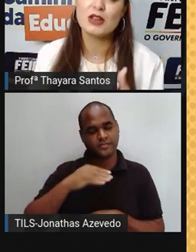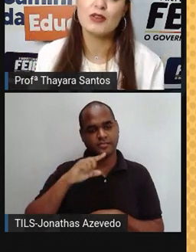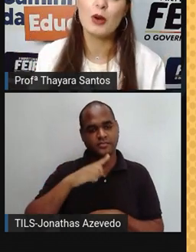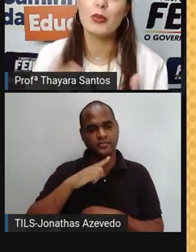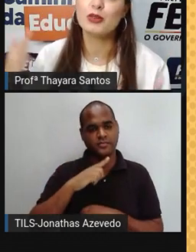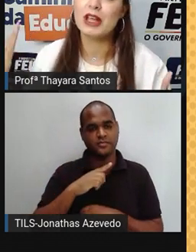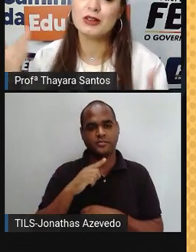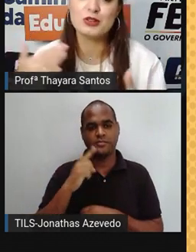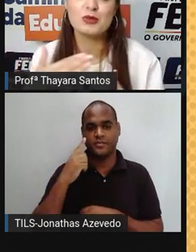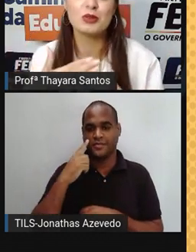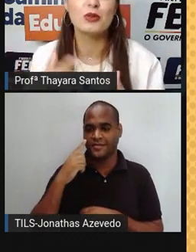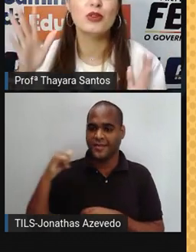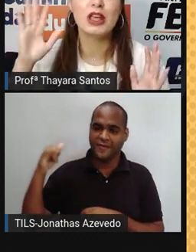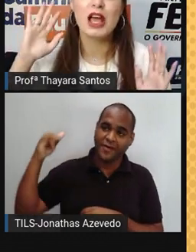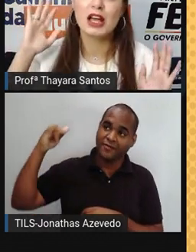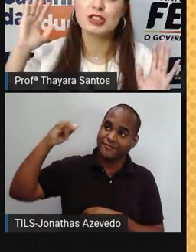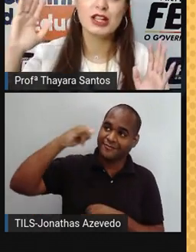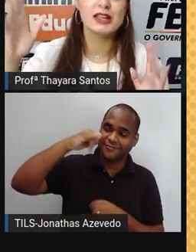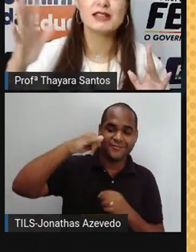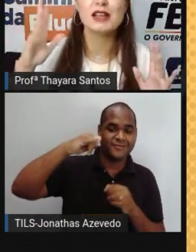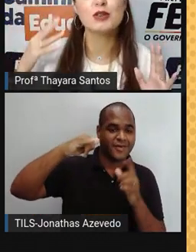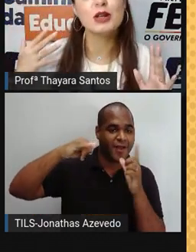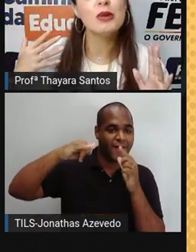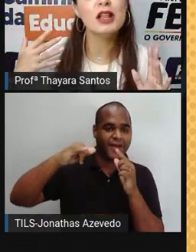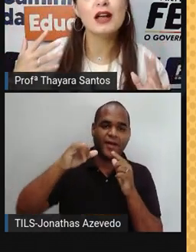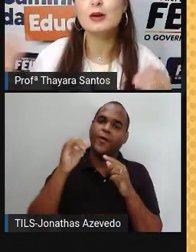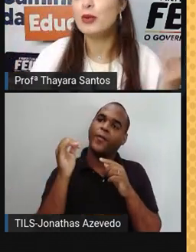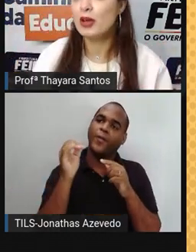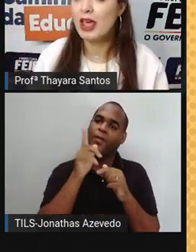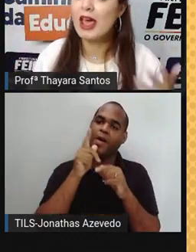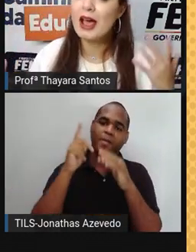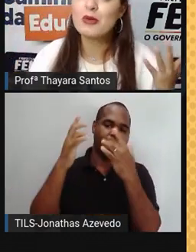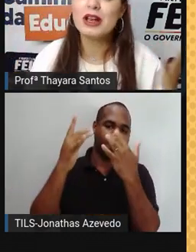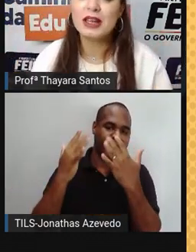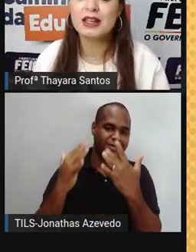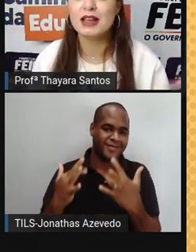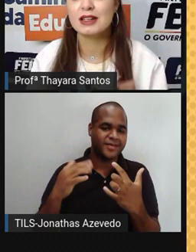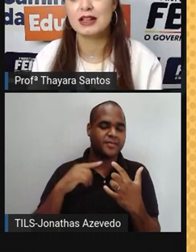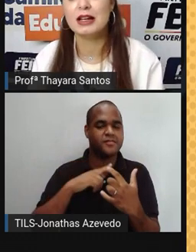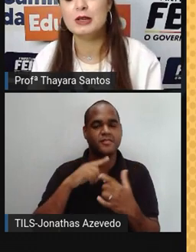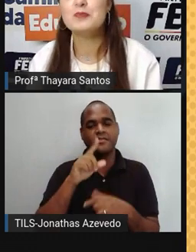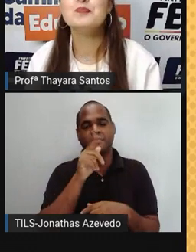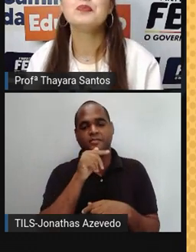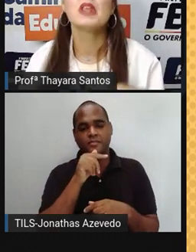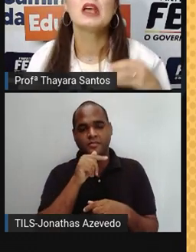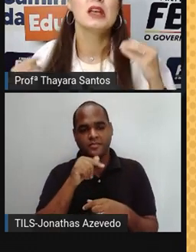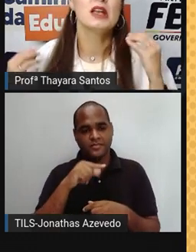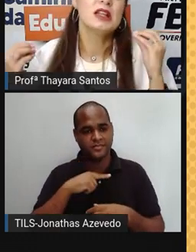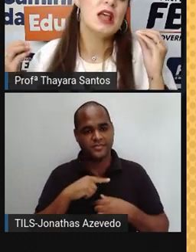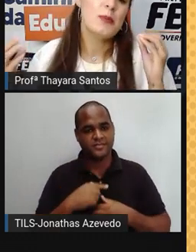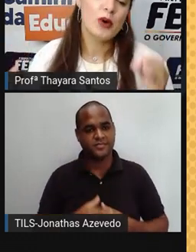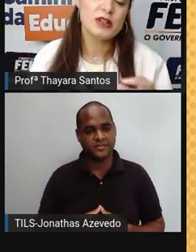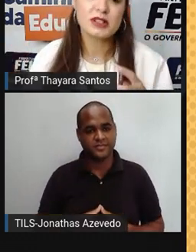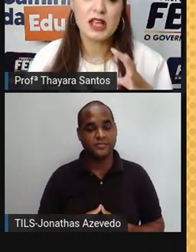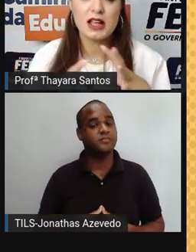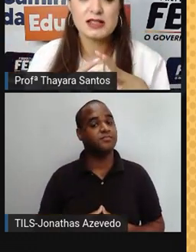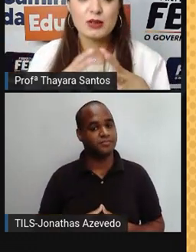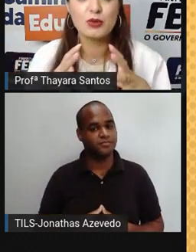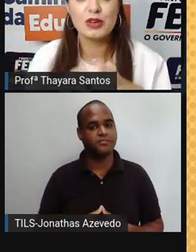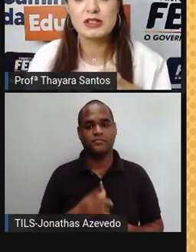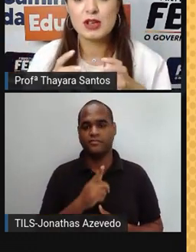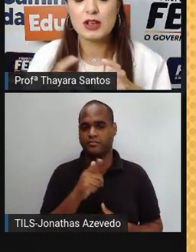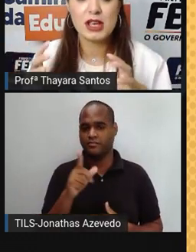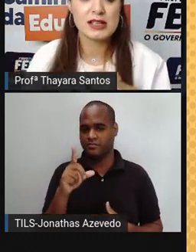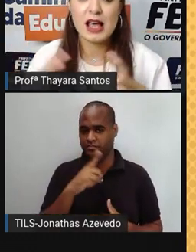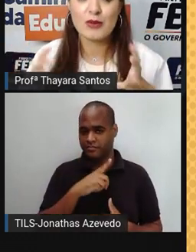gente passa de avião por dentro de uma nuvem a janelinha sai toda molhada porque a água líquida que tá ali depois